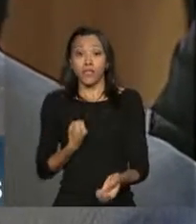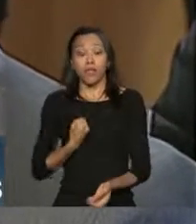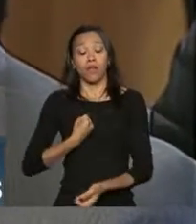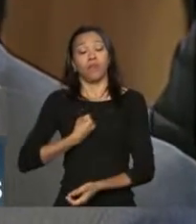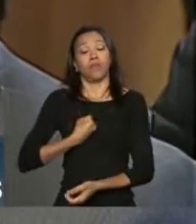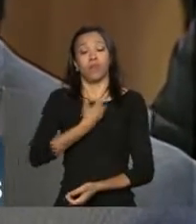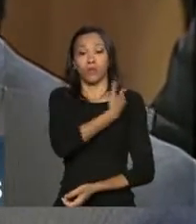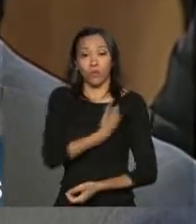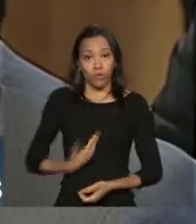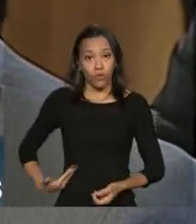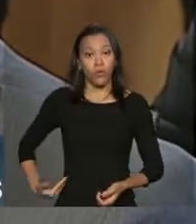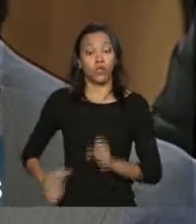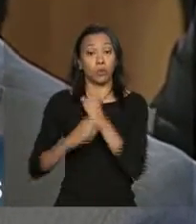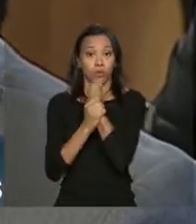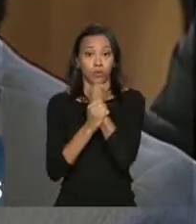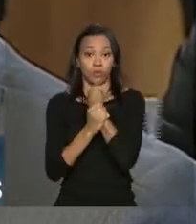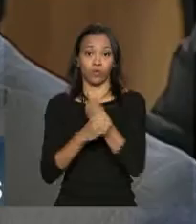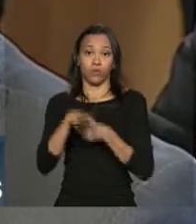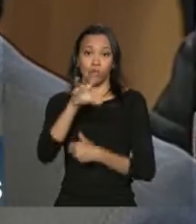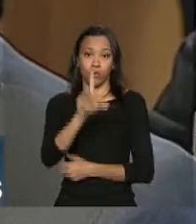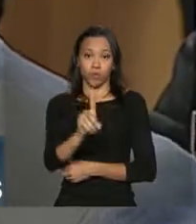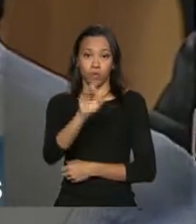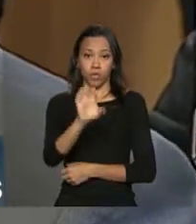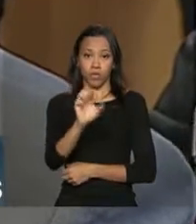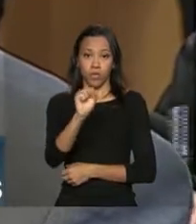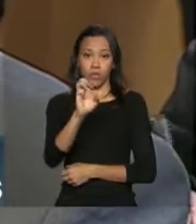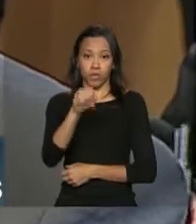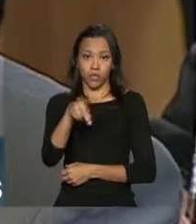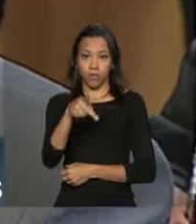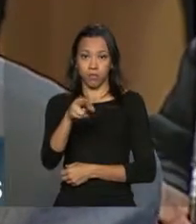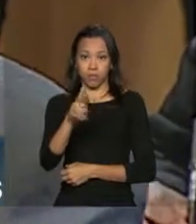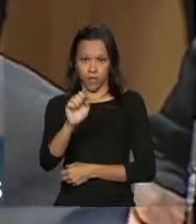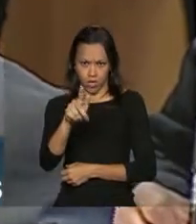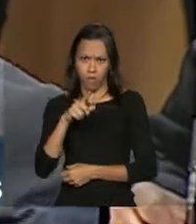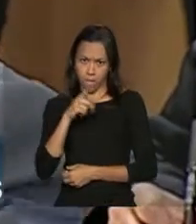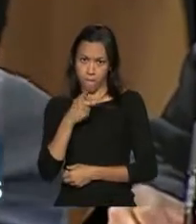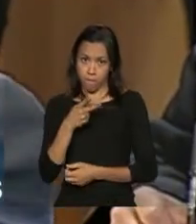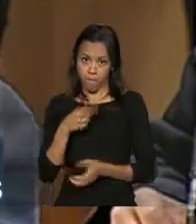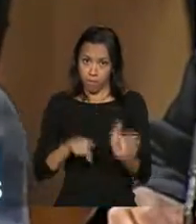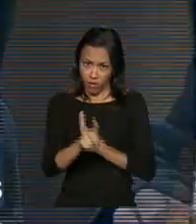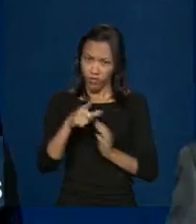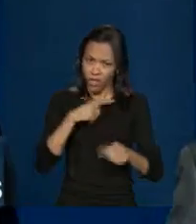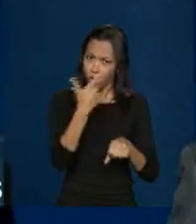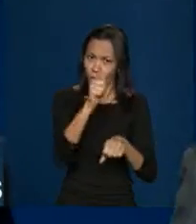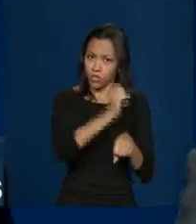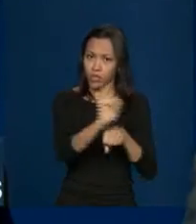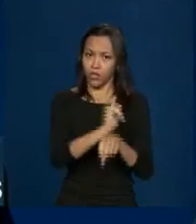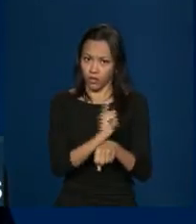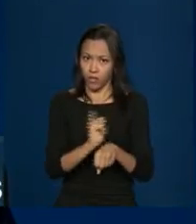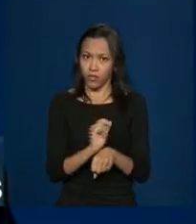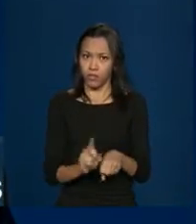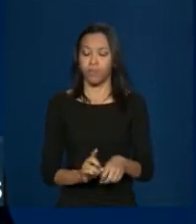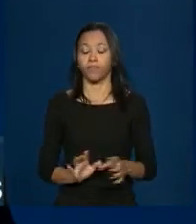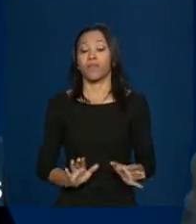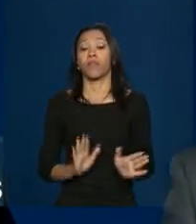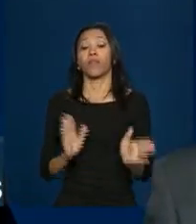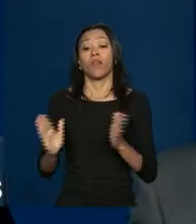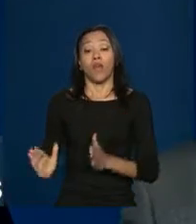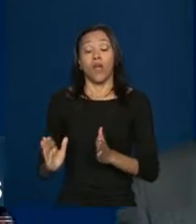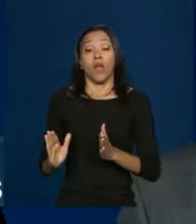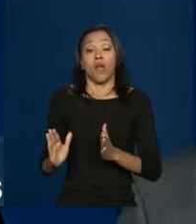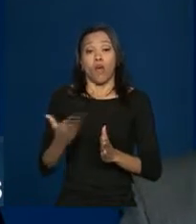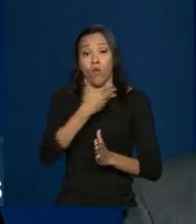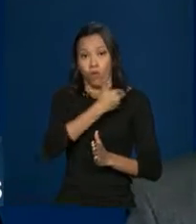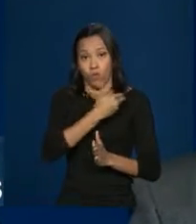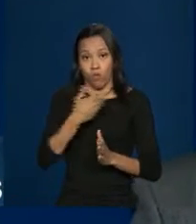às vítimas e também do seguro-desemprego? Tem outras medidas de apoio às vítimas? Tem. Bom, o sistema de saúde brasileiro tem um